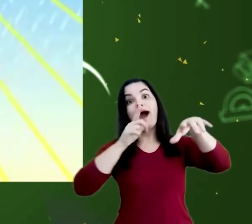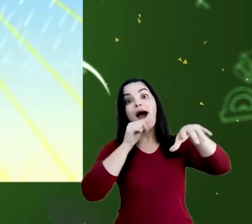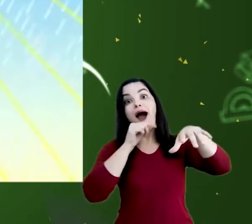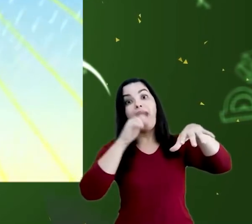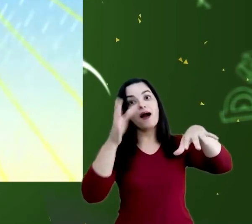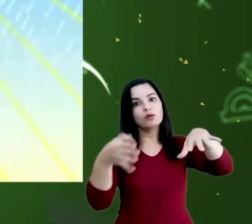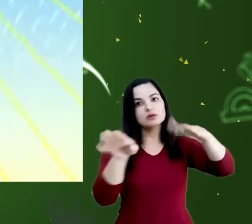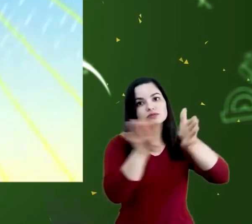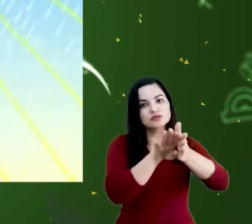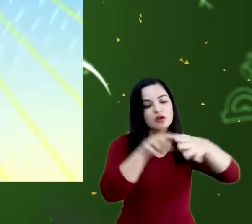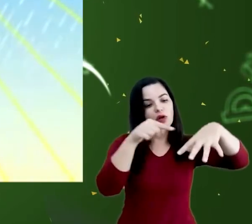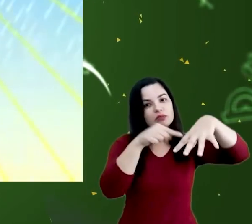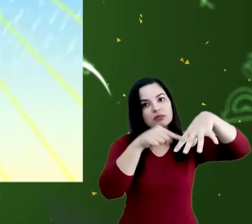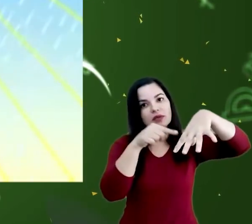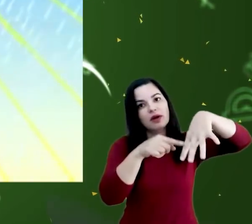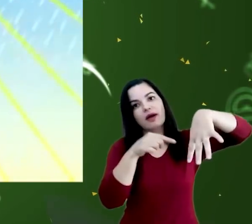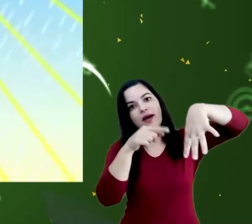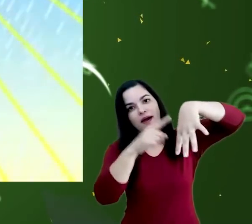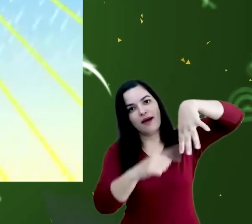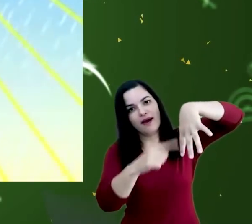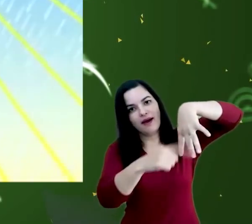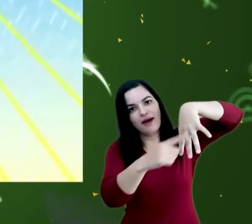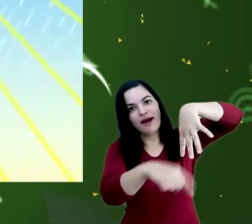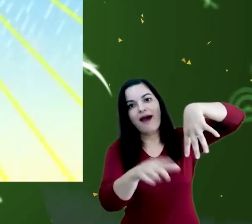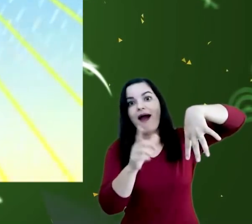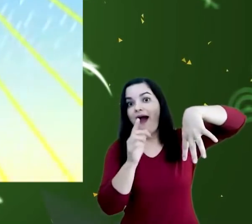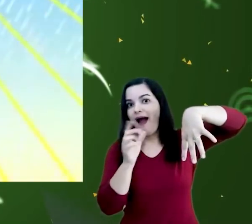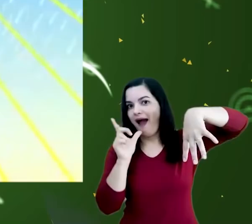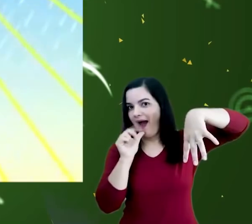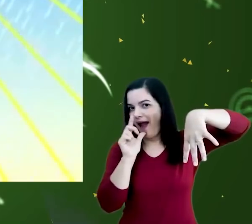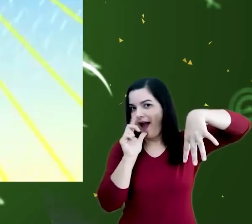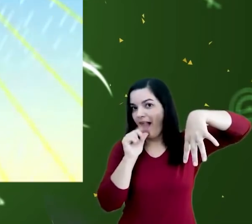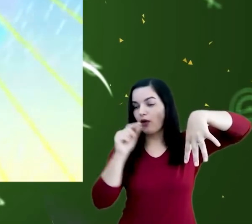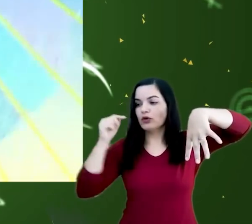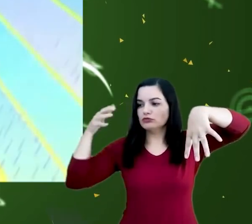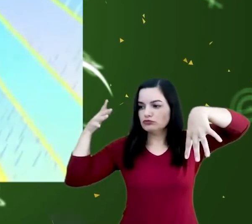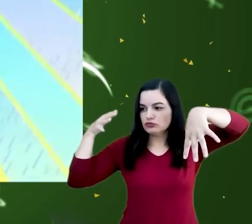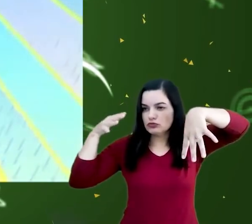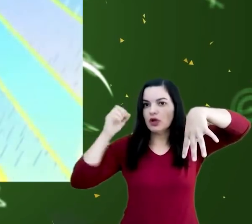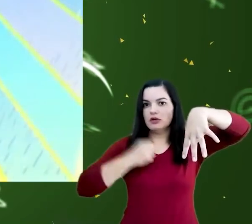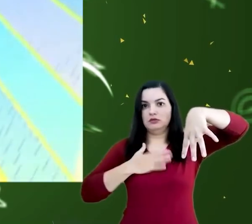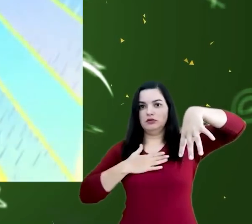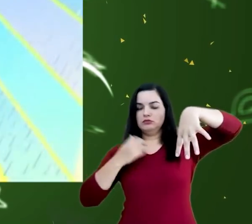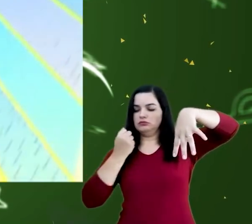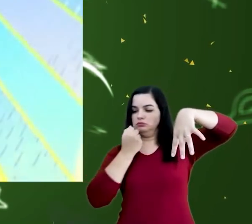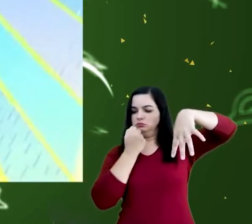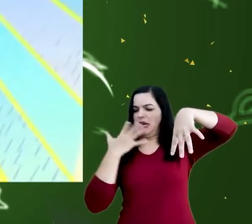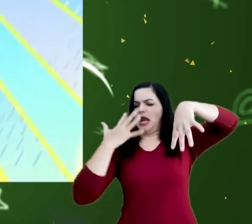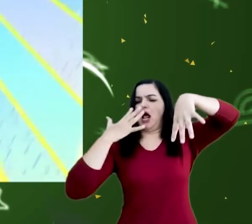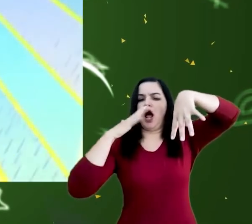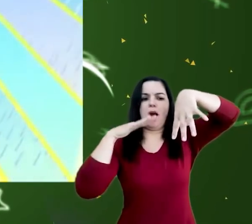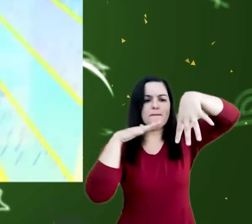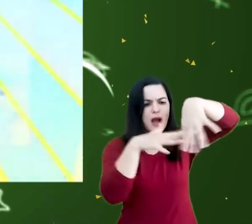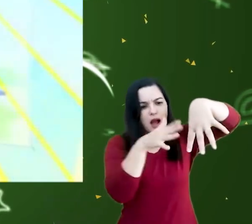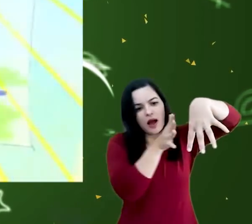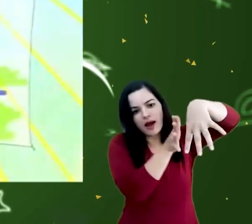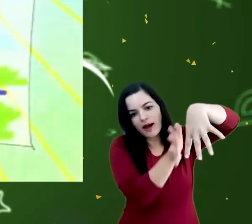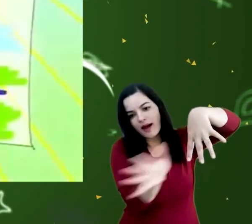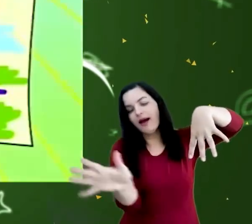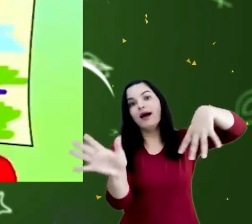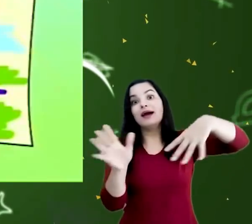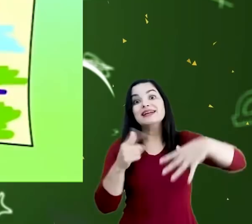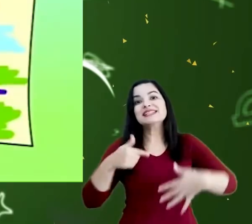direção. Isso é que é refração. Então, surgem as 7 cores básicas